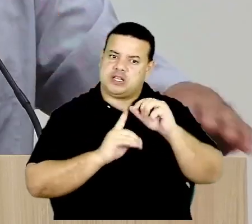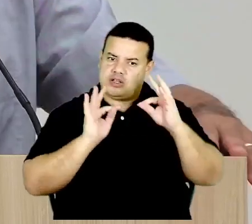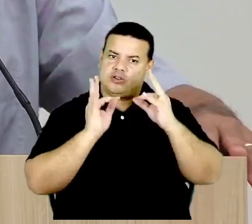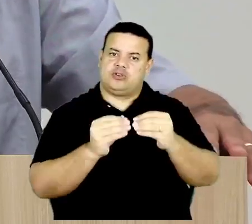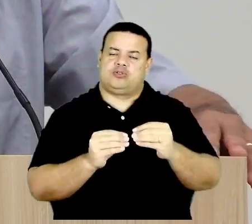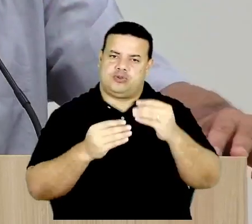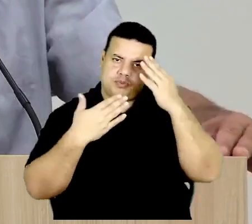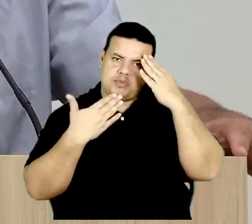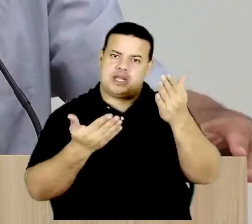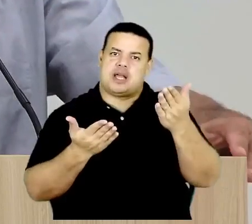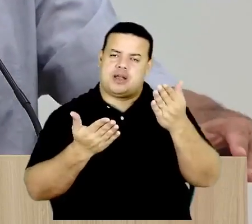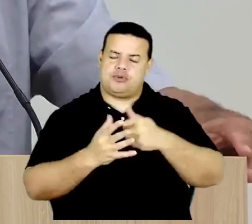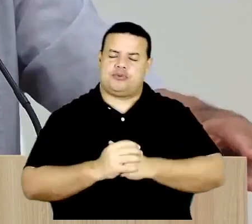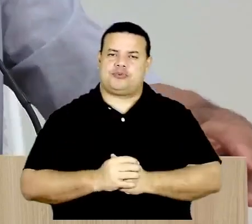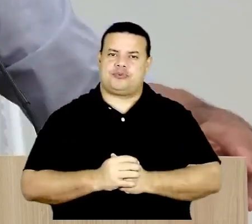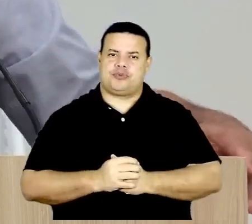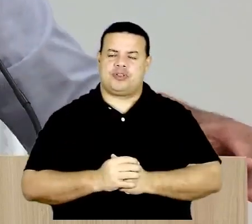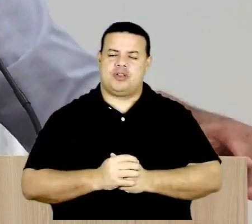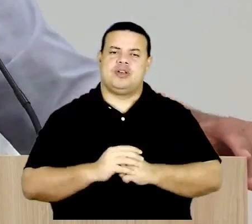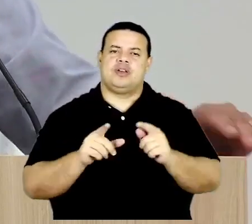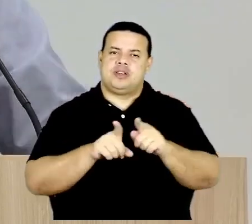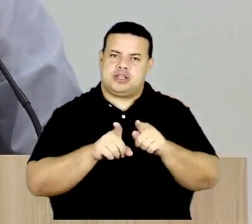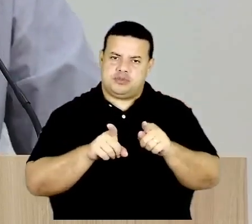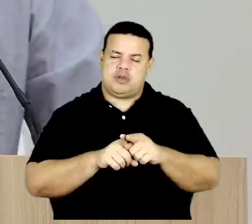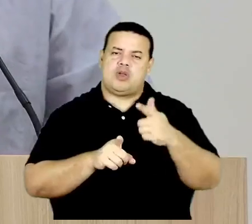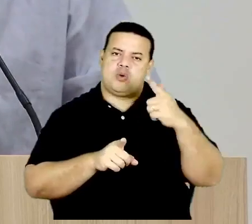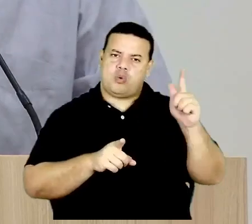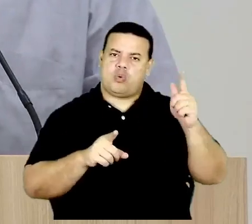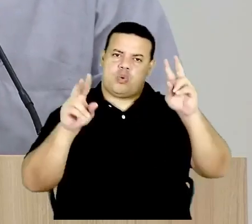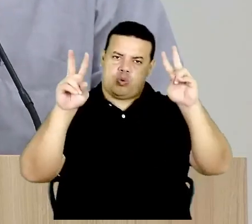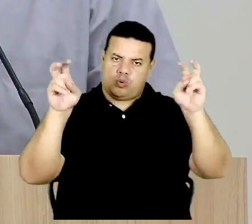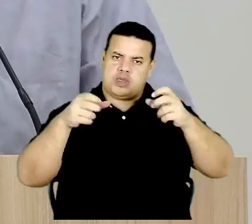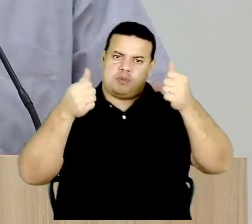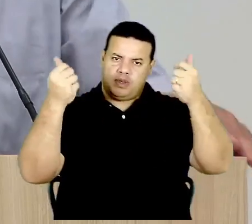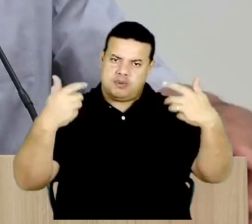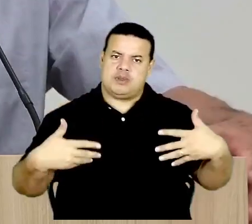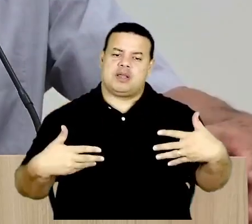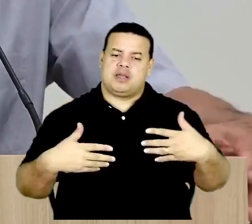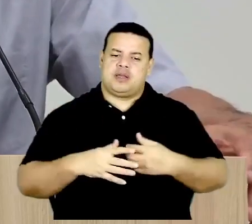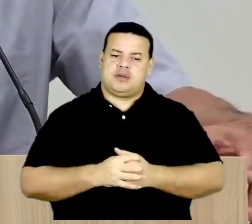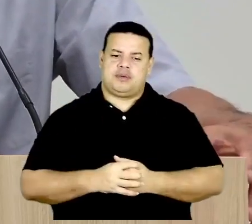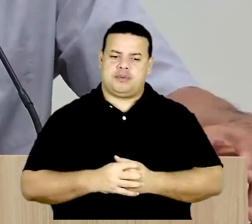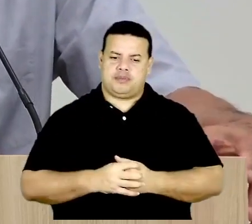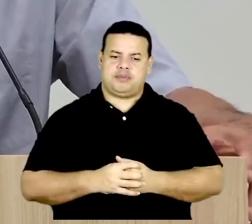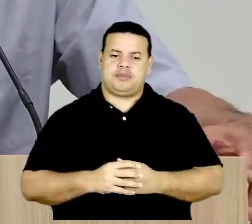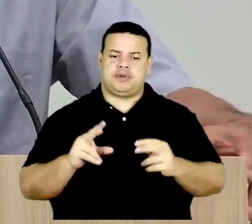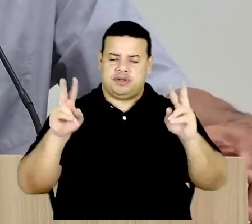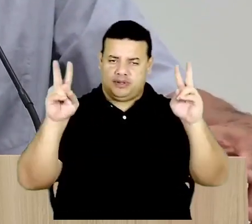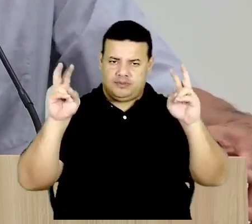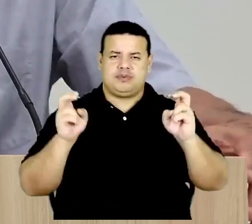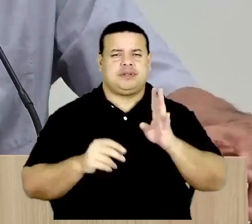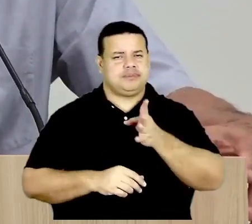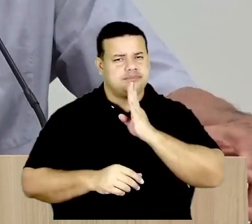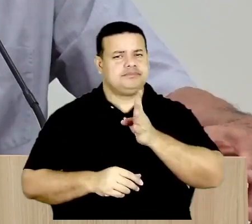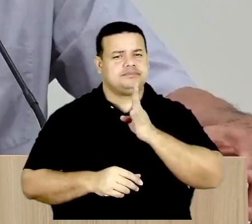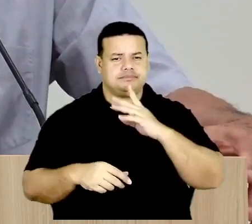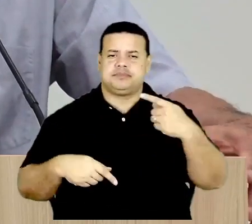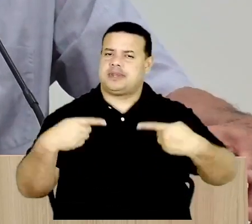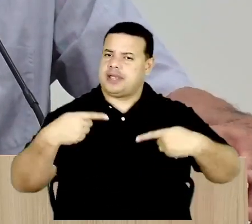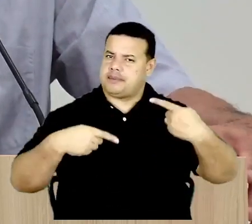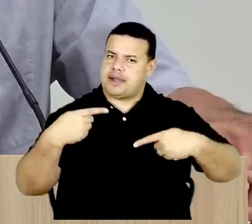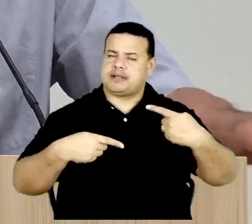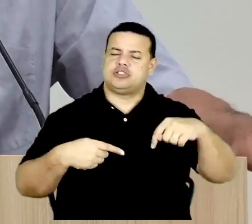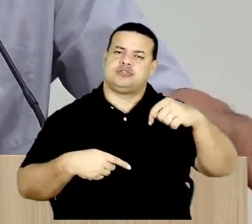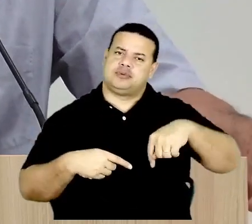eu gostaria de entrar num tema aqui, presidente, que é um tema bastante conhecido e debatido nesta casa,